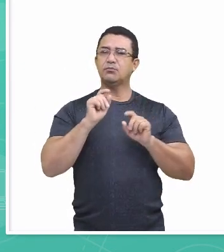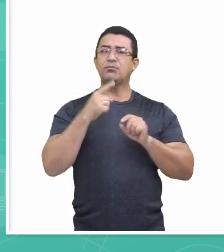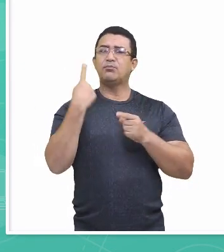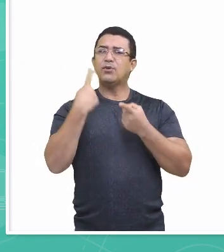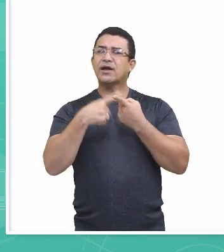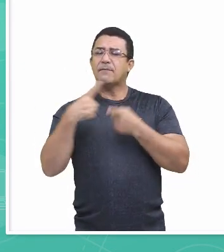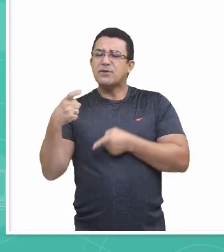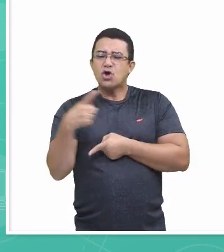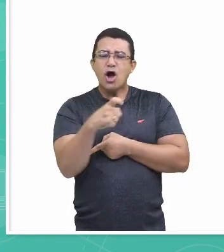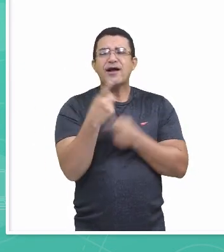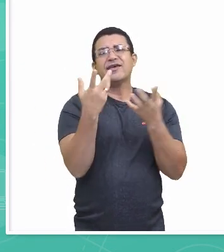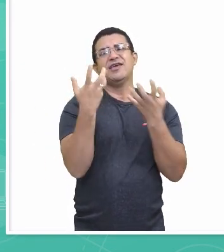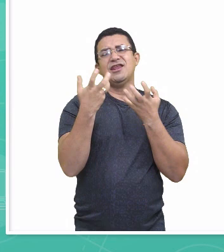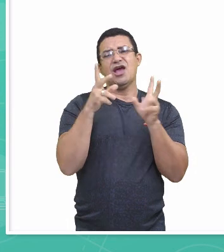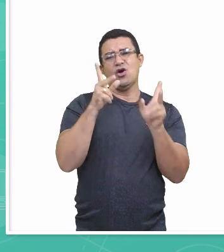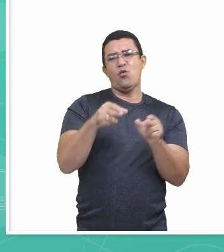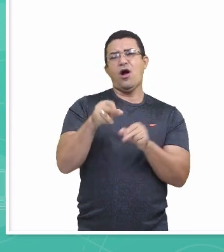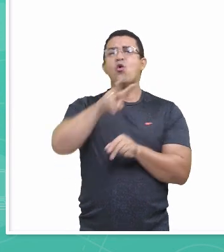do tamanho